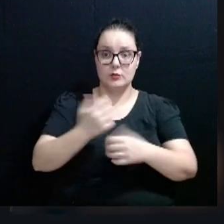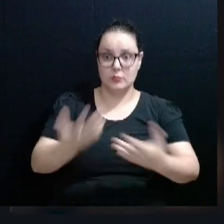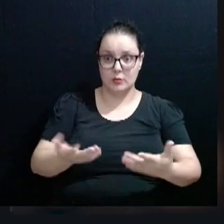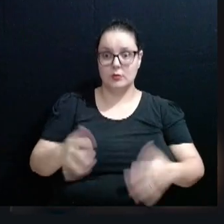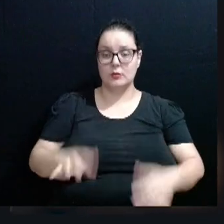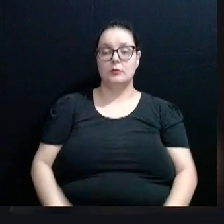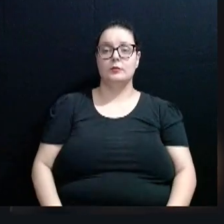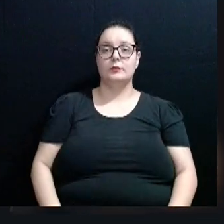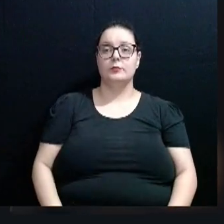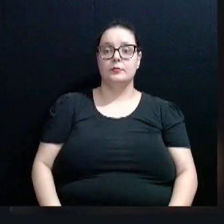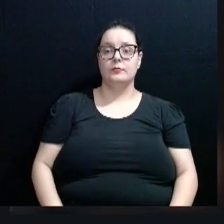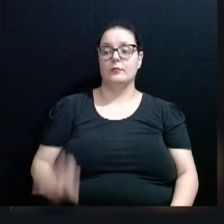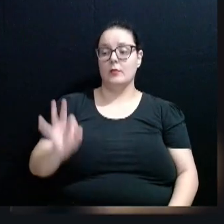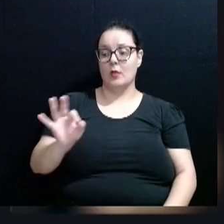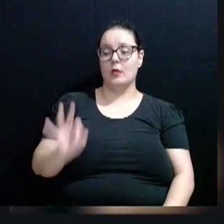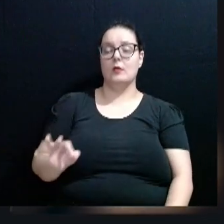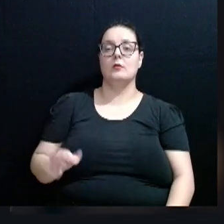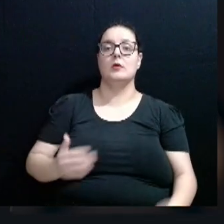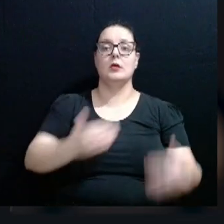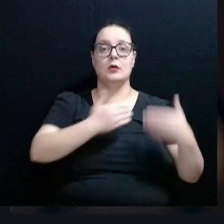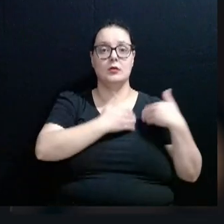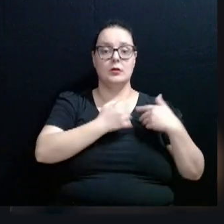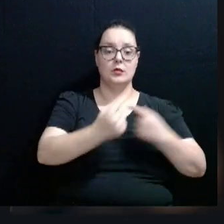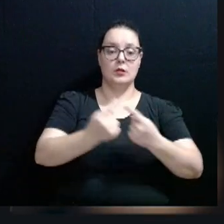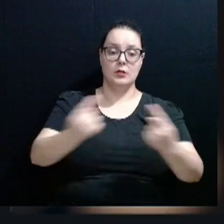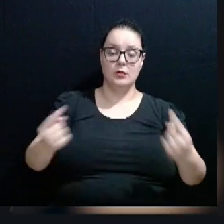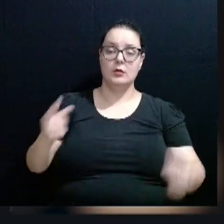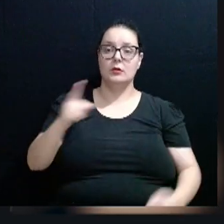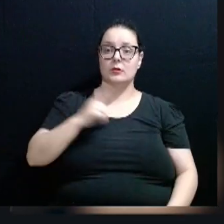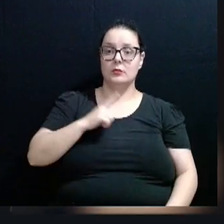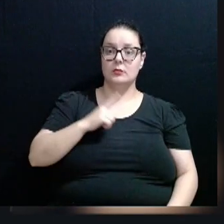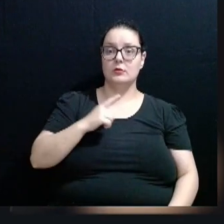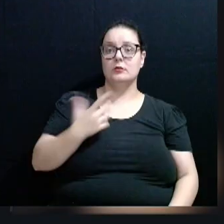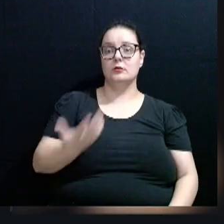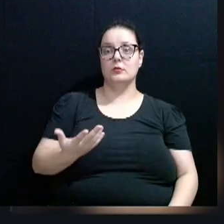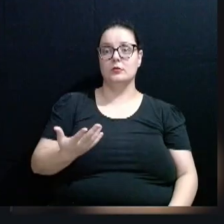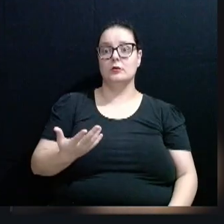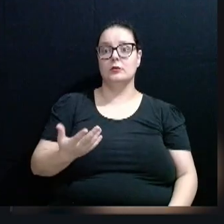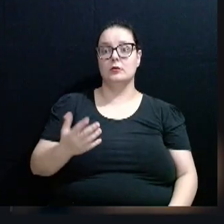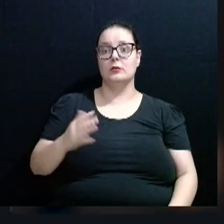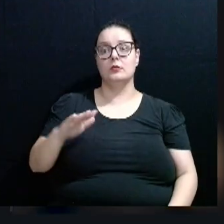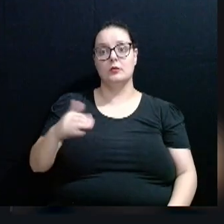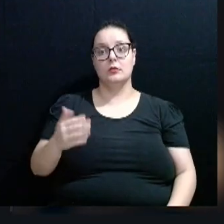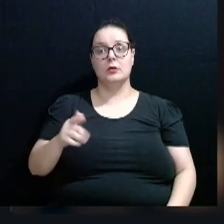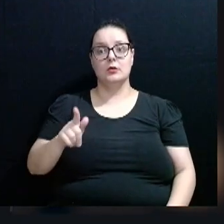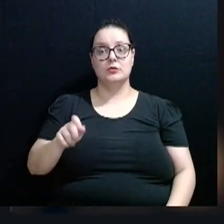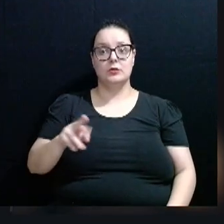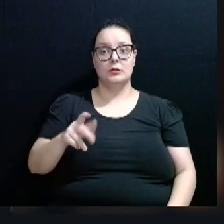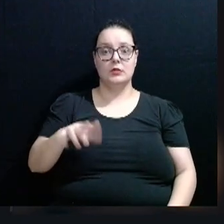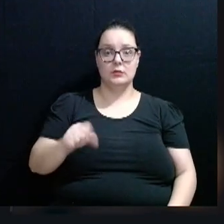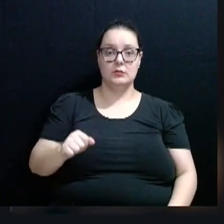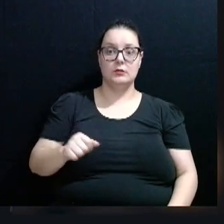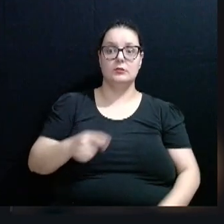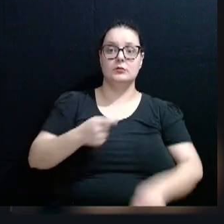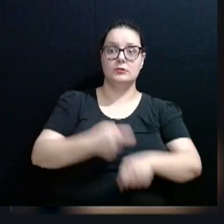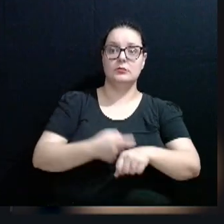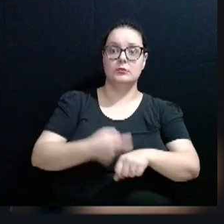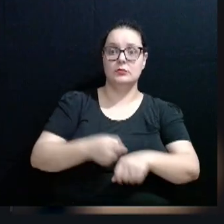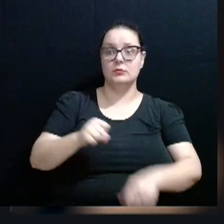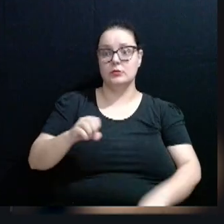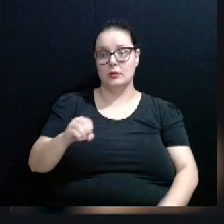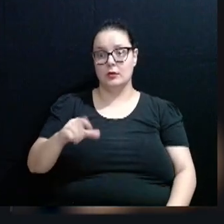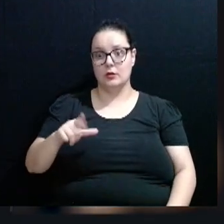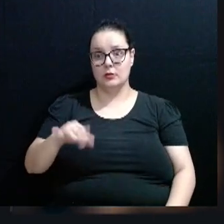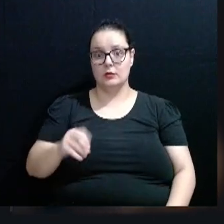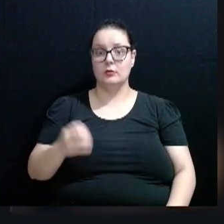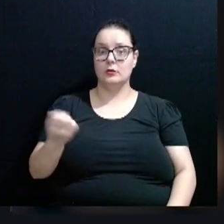de responsabilidade que cada um tem quanto à geração do resíduo sólido e quanto à participação